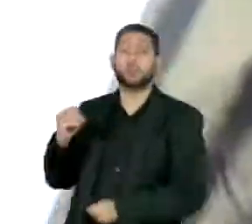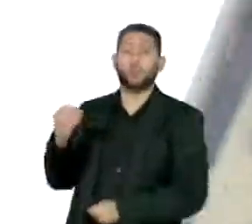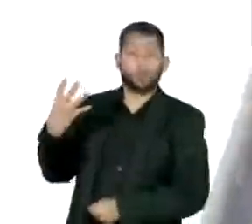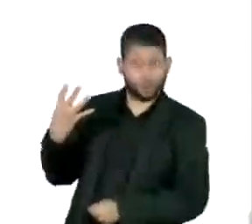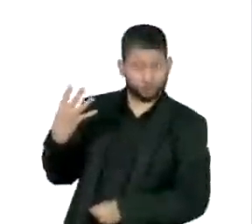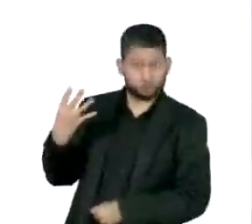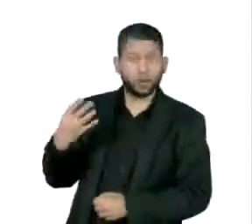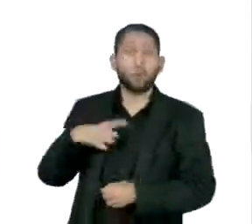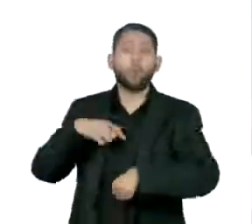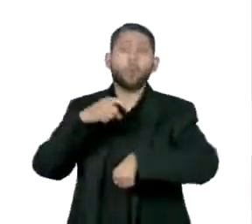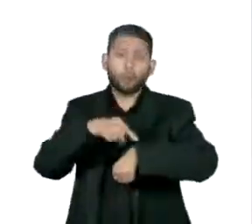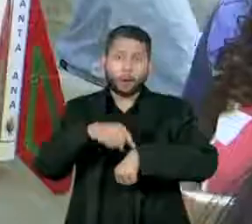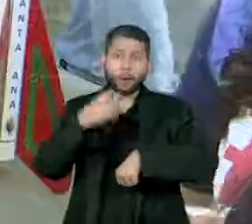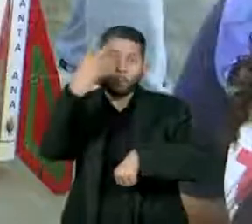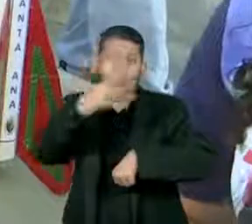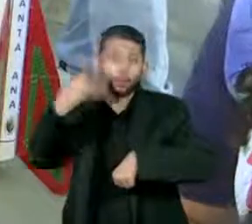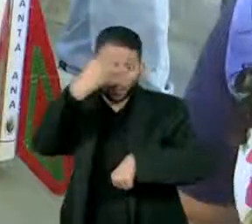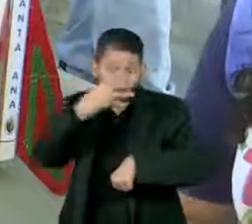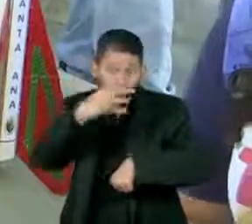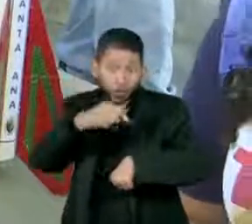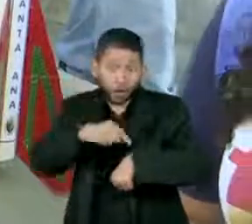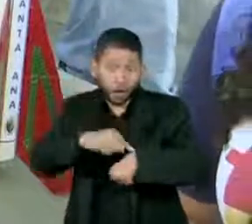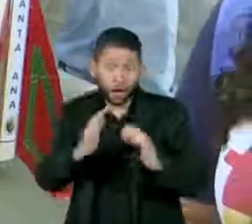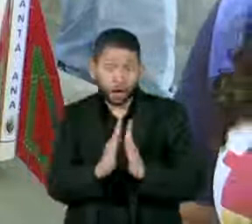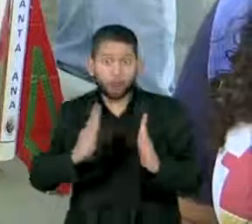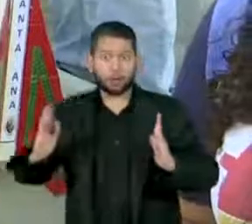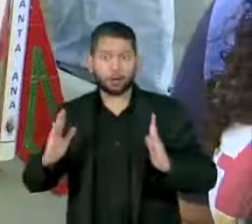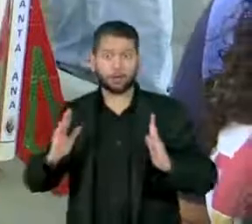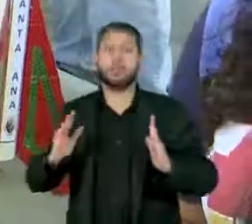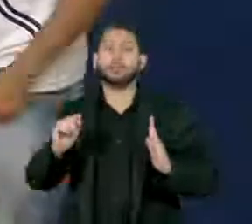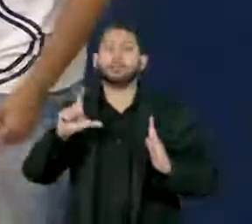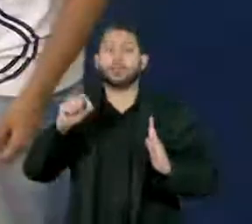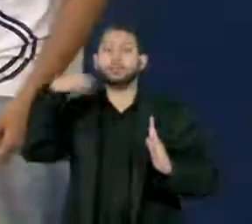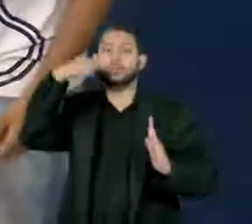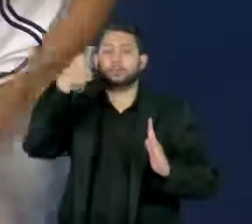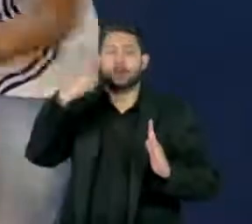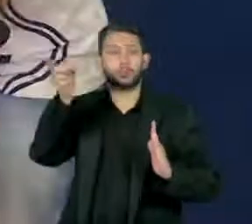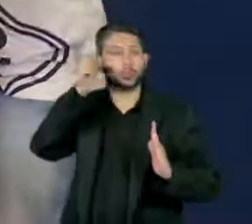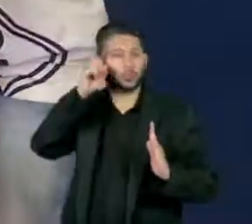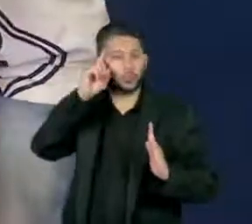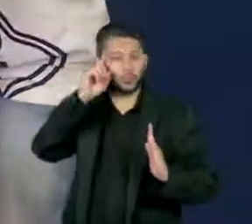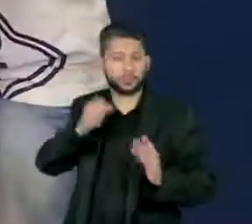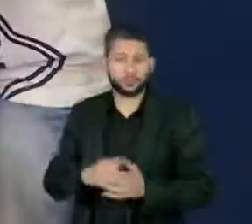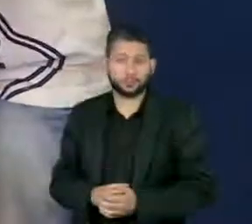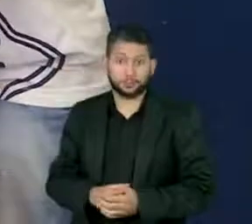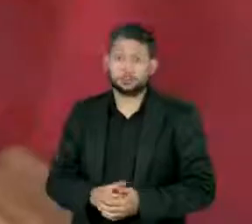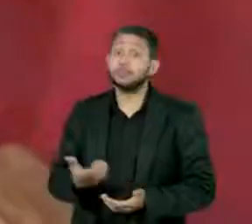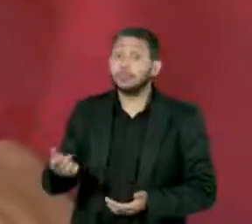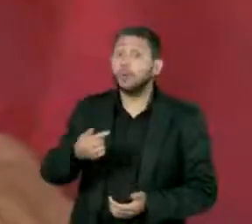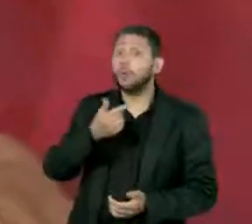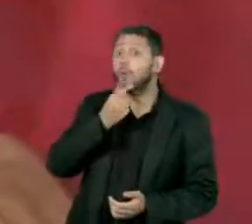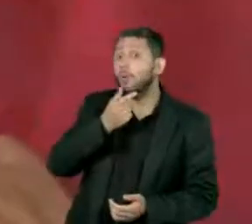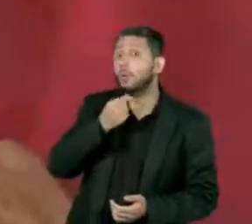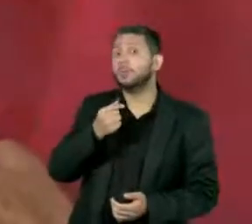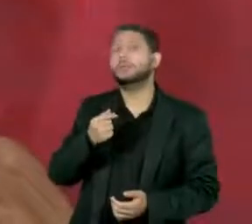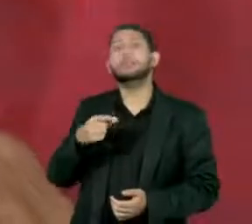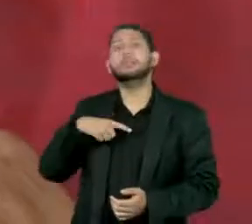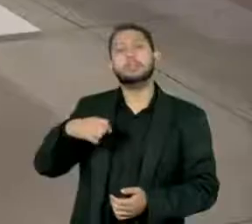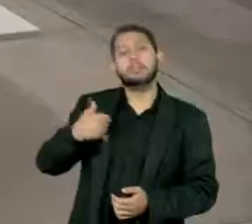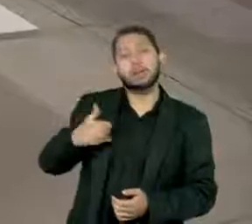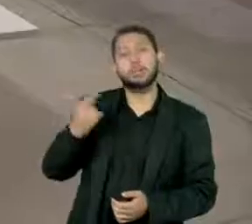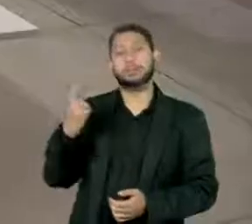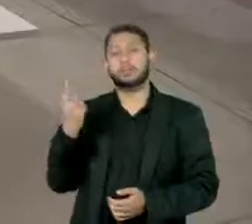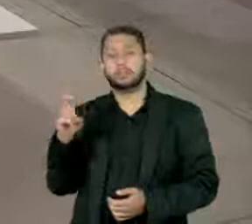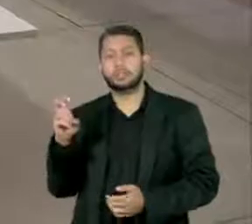das convencionais 4 para 10 horas diárias. Segundo a pesquisa, a taxa de homicídios entre homens de 15 a 19